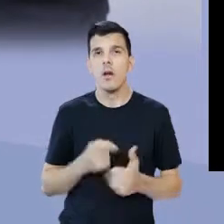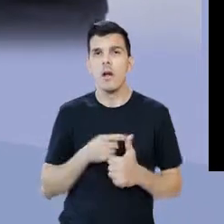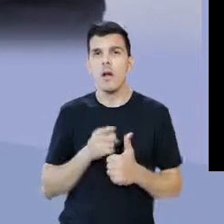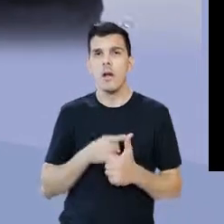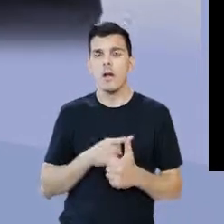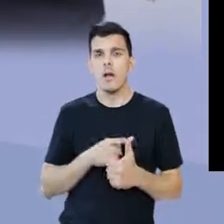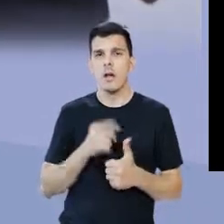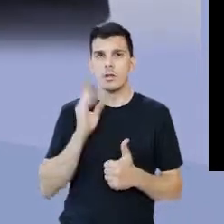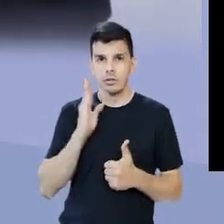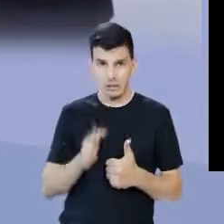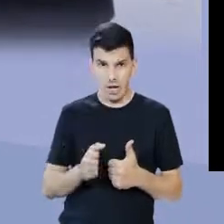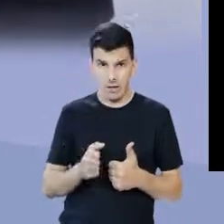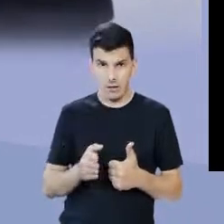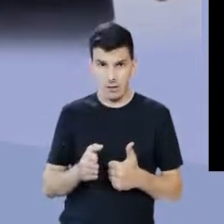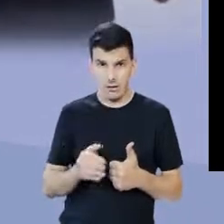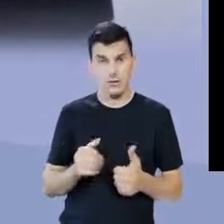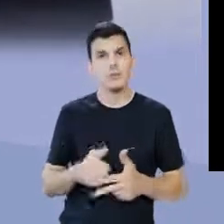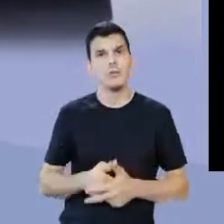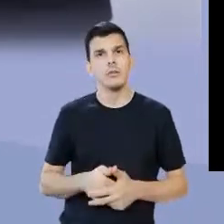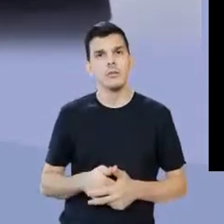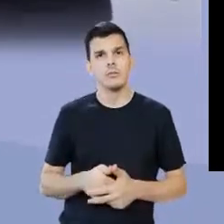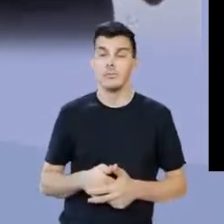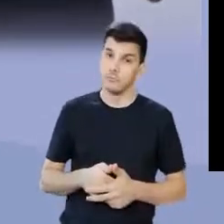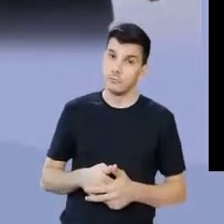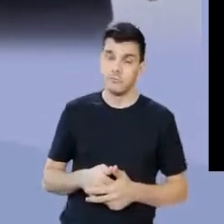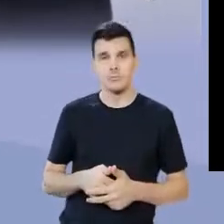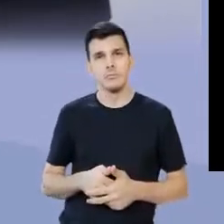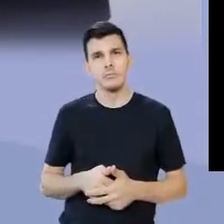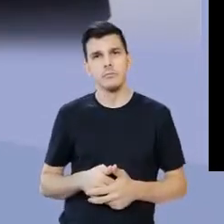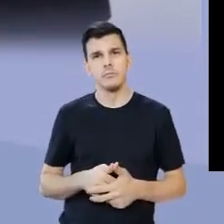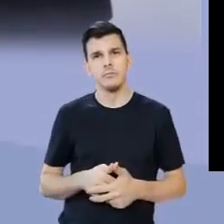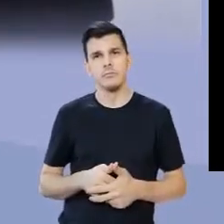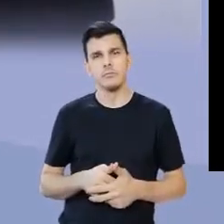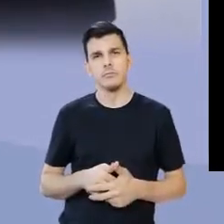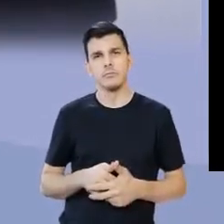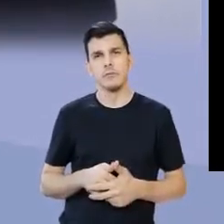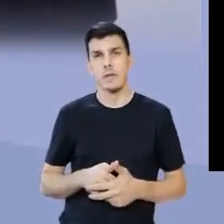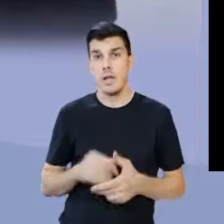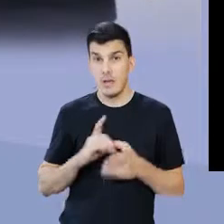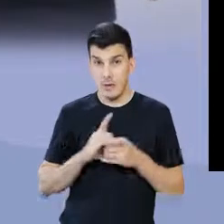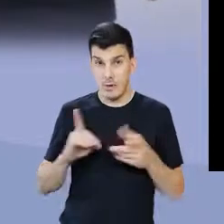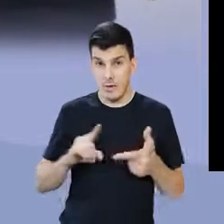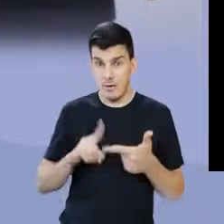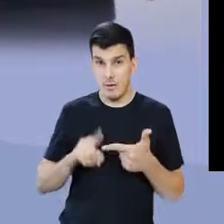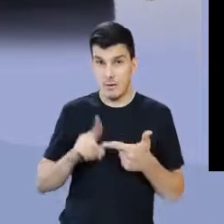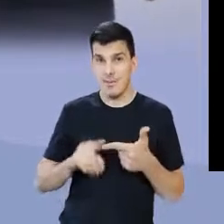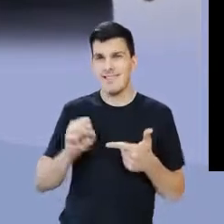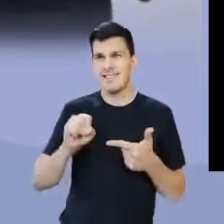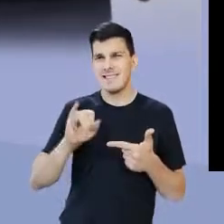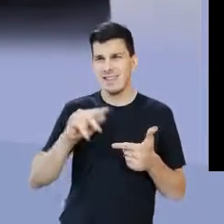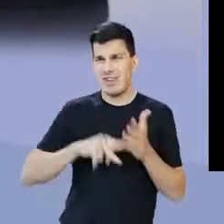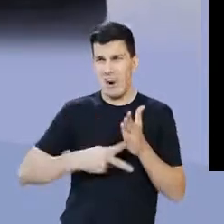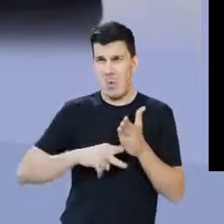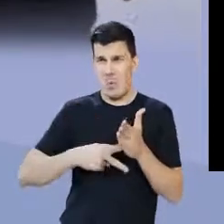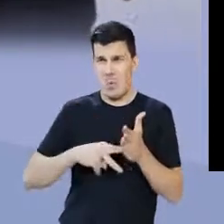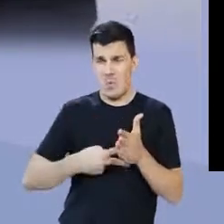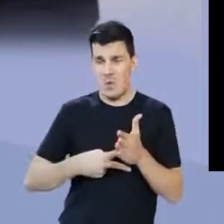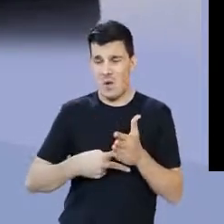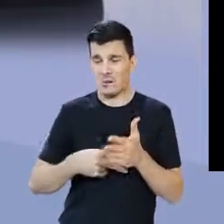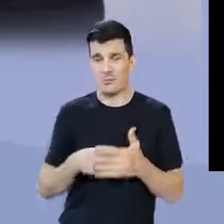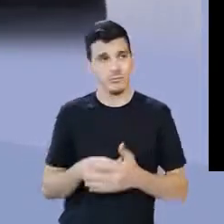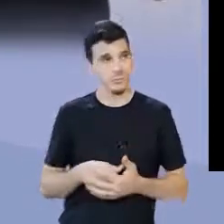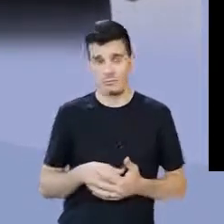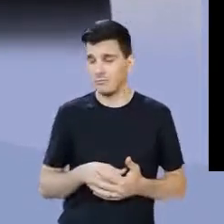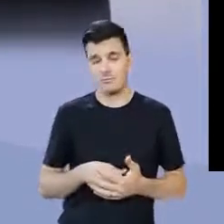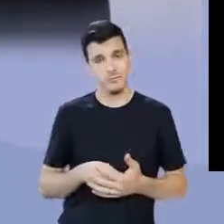Letra A, direta. Só é o gabarito? Calma. Vamos com calma. A prática democrática, letra B, era sindical? Meu Deus, nem